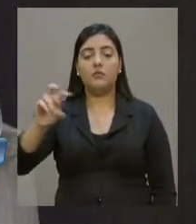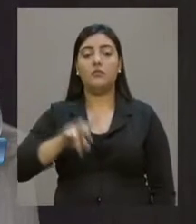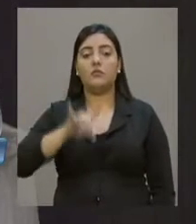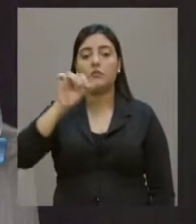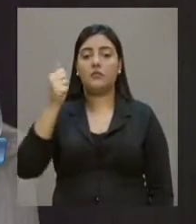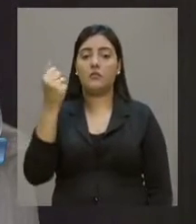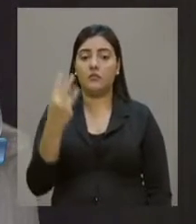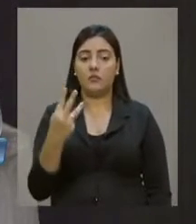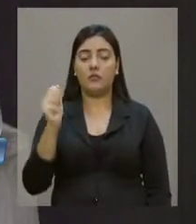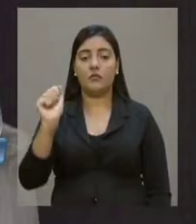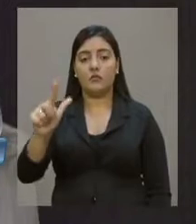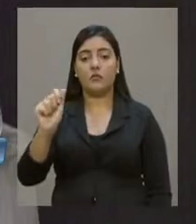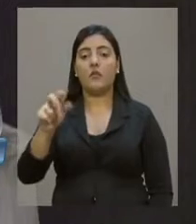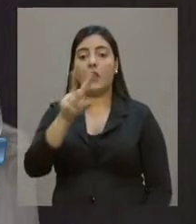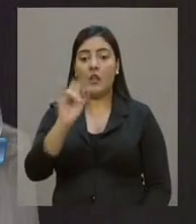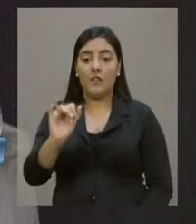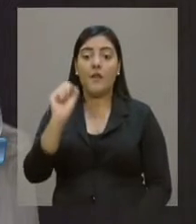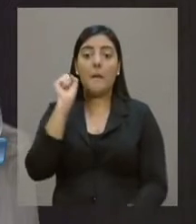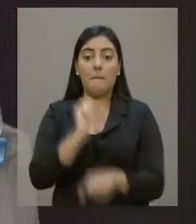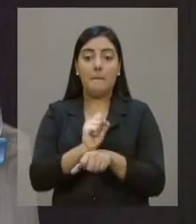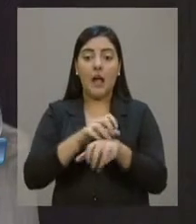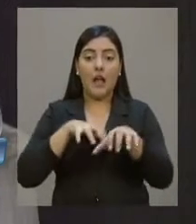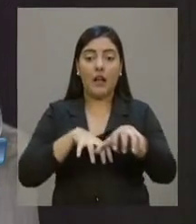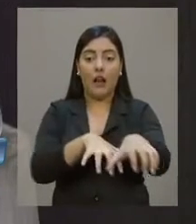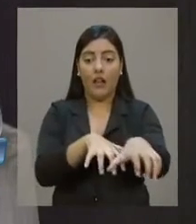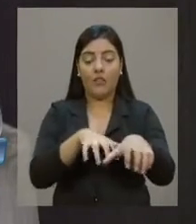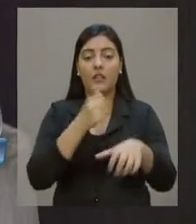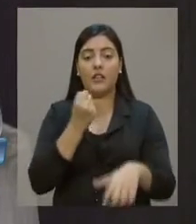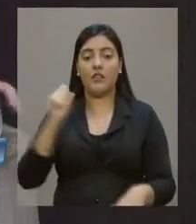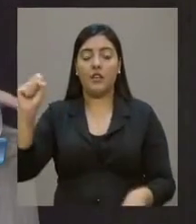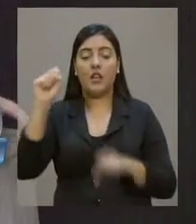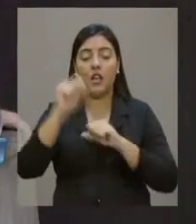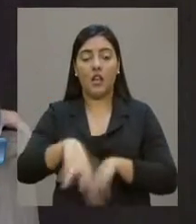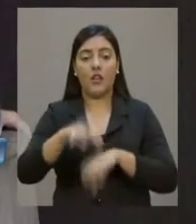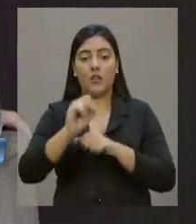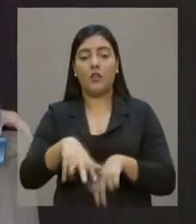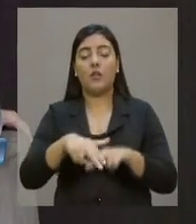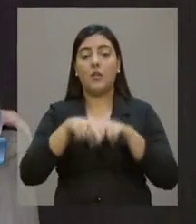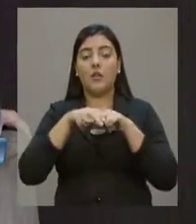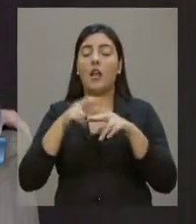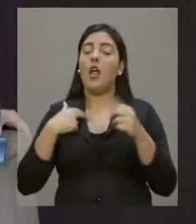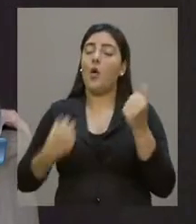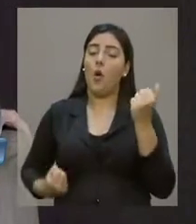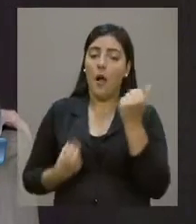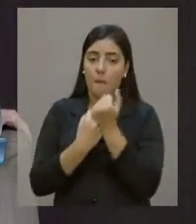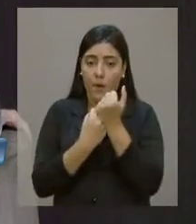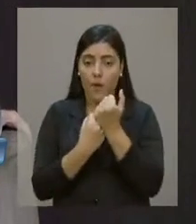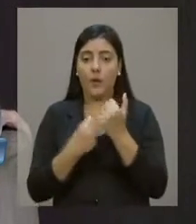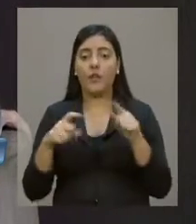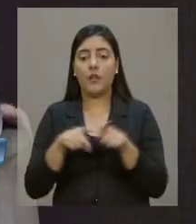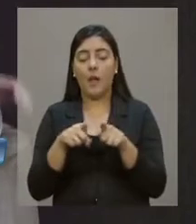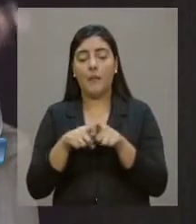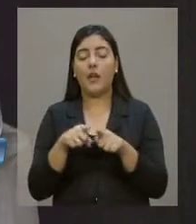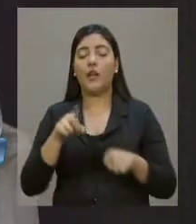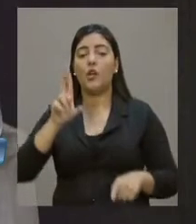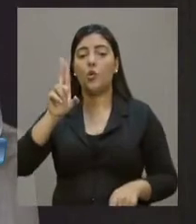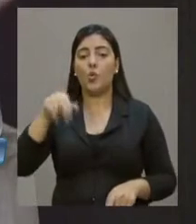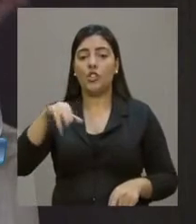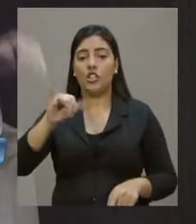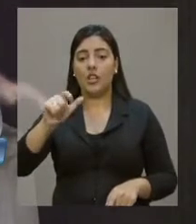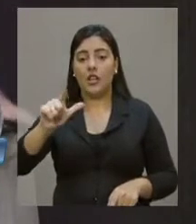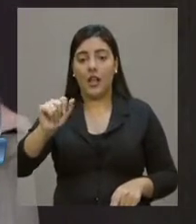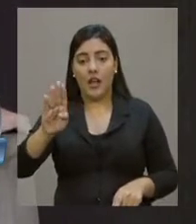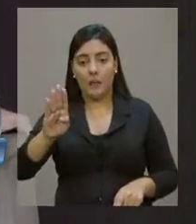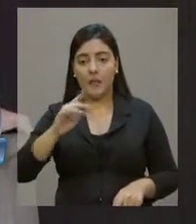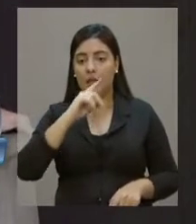agosto, o dia de paralisação nacional em defesa da educação. E eu queria me solidarizar com a Unilab, solidarizar com